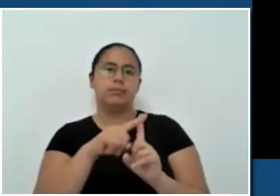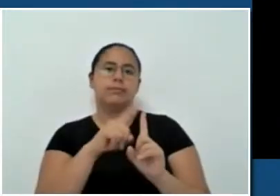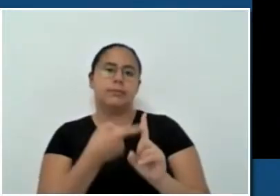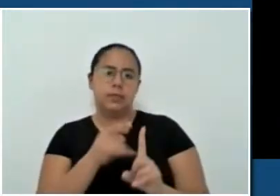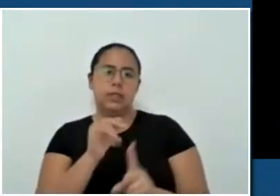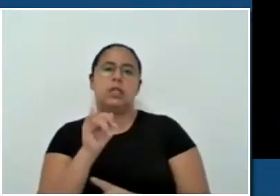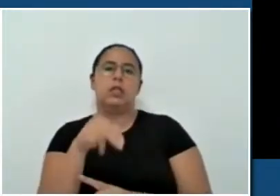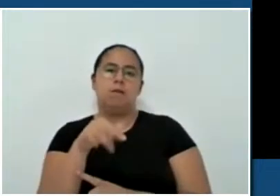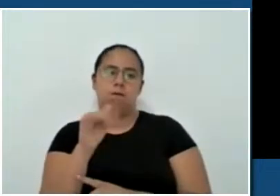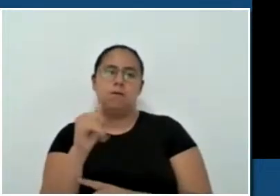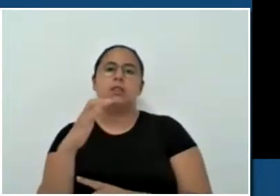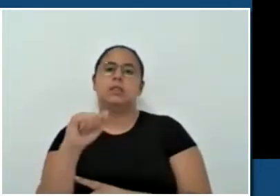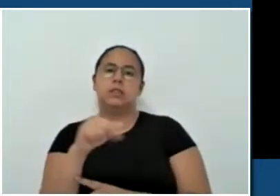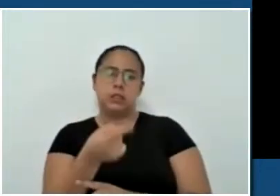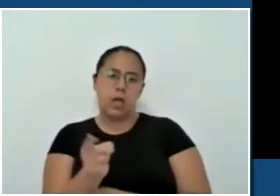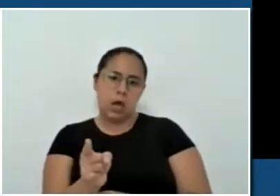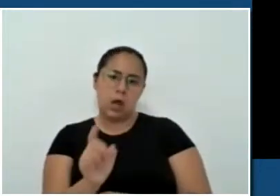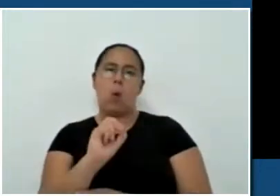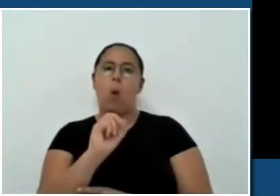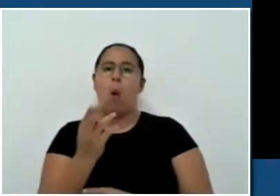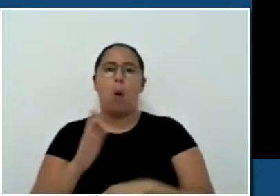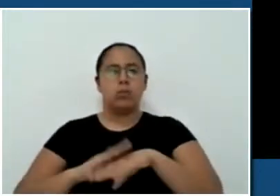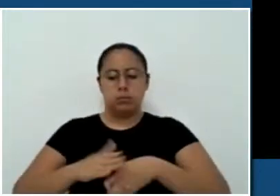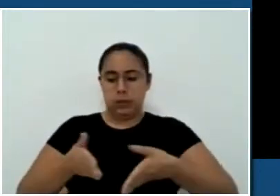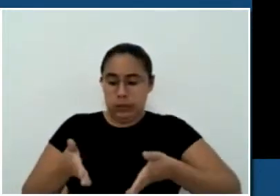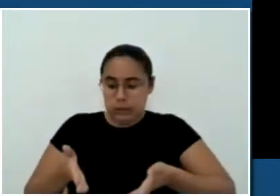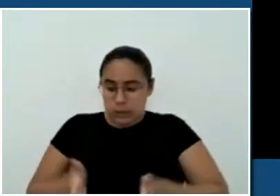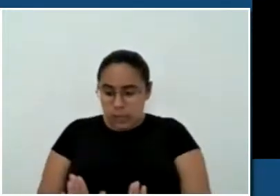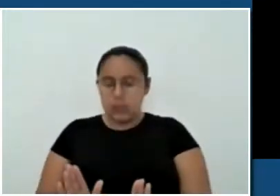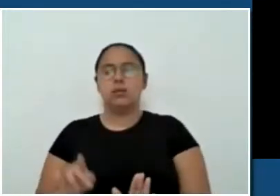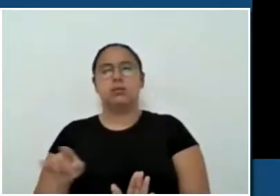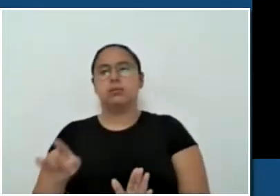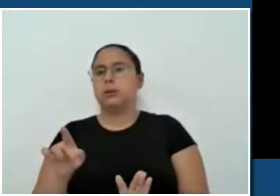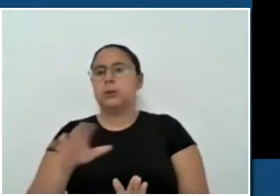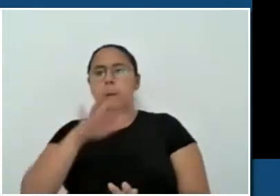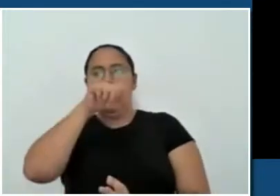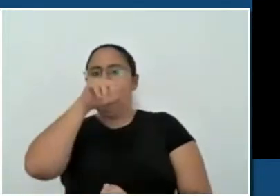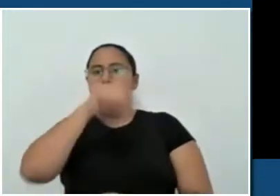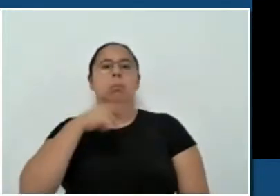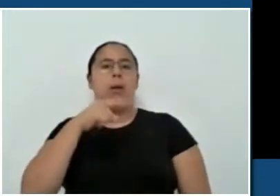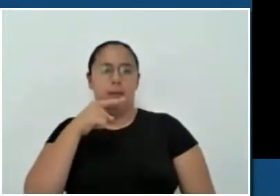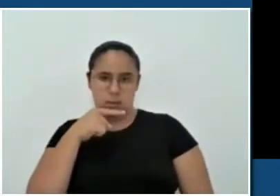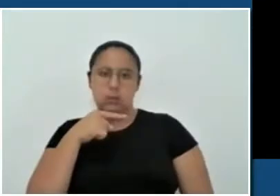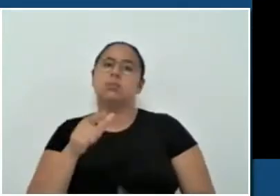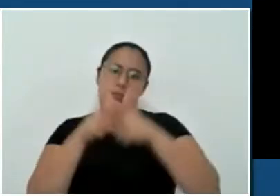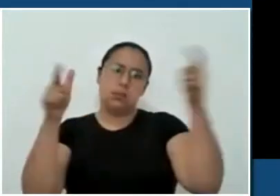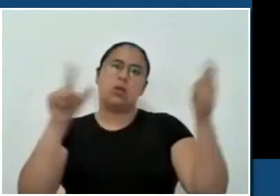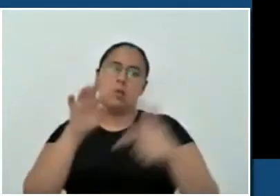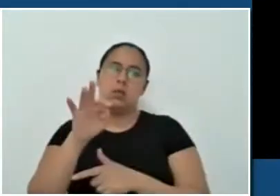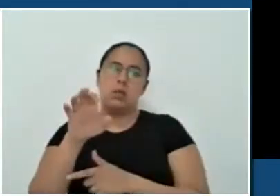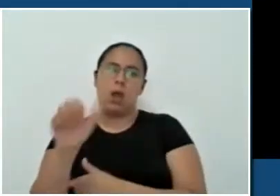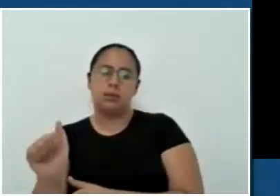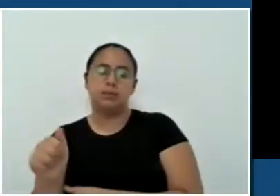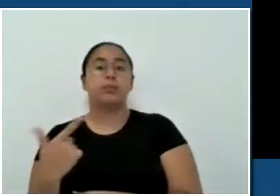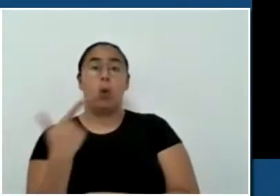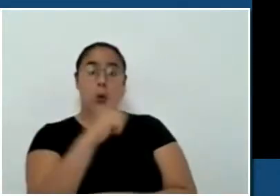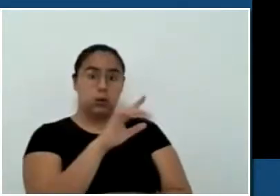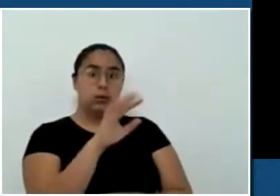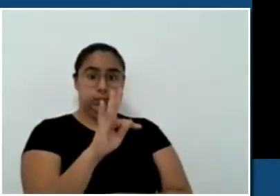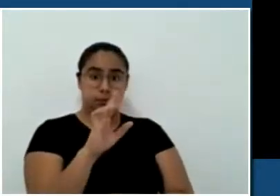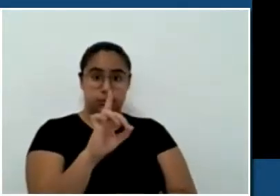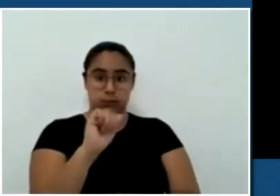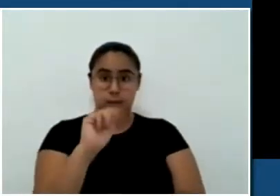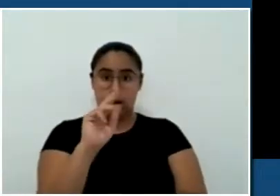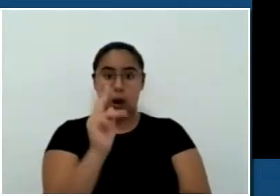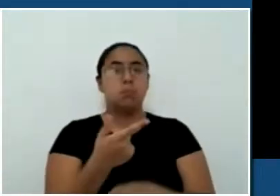tipo faltar oxigênio, ter uma infecção mais grave logo que nasce. Enquanto que para o TDAH, o que pegou mais foi a idade dos pais,